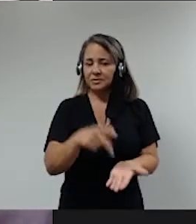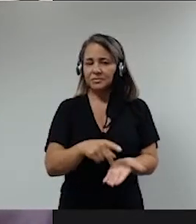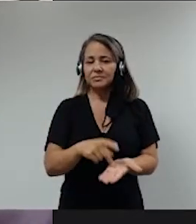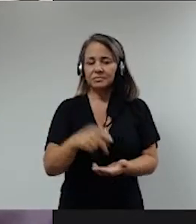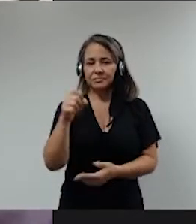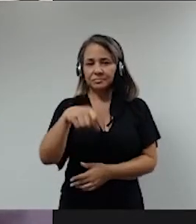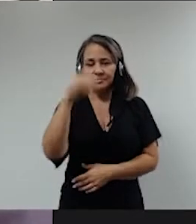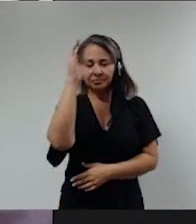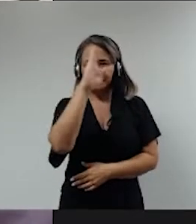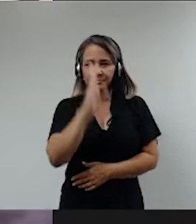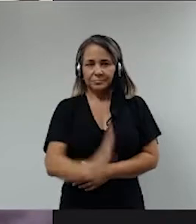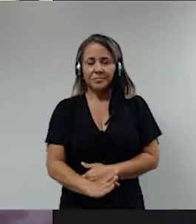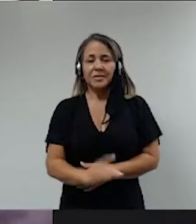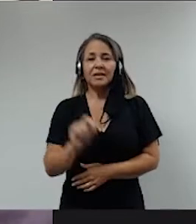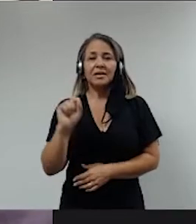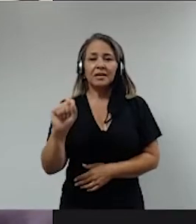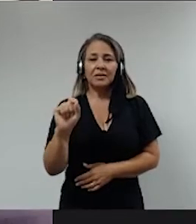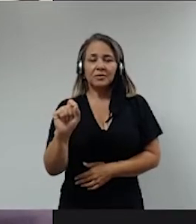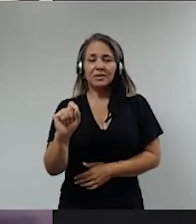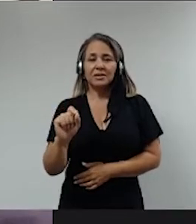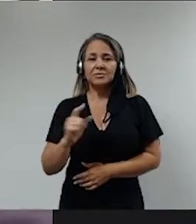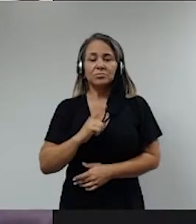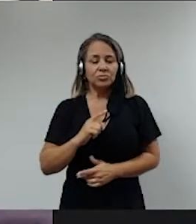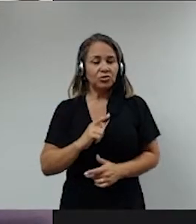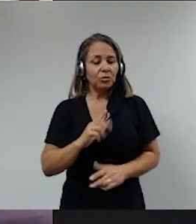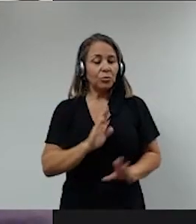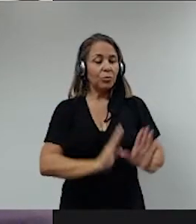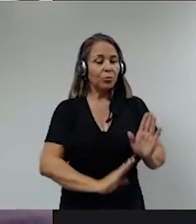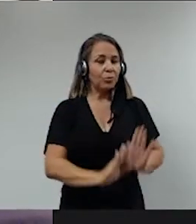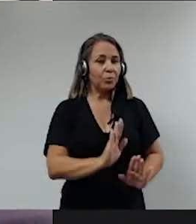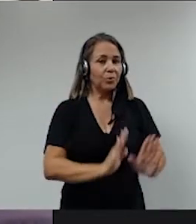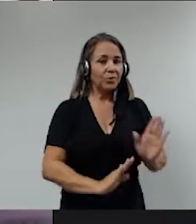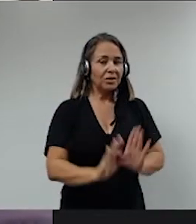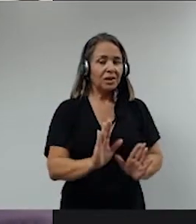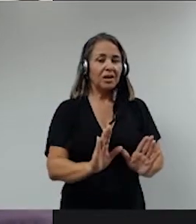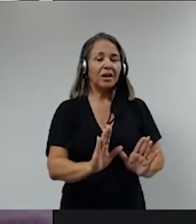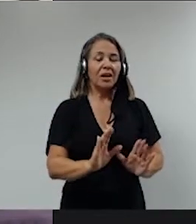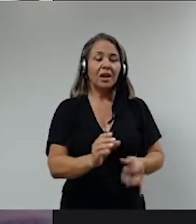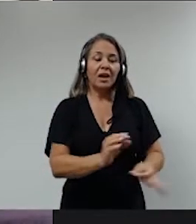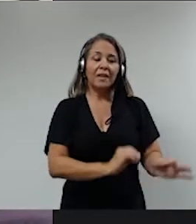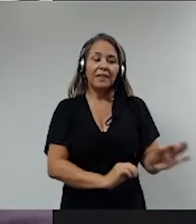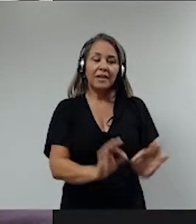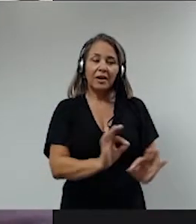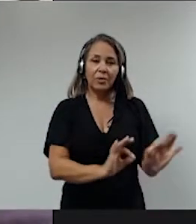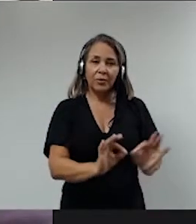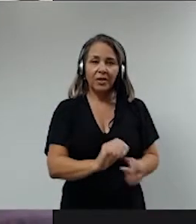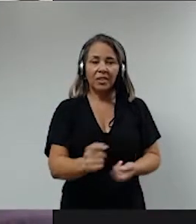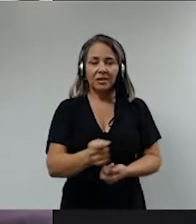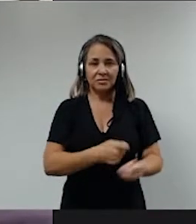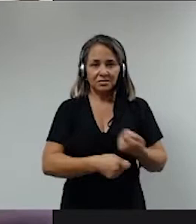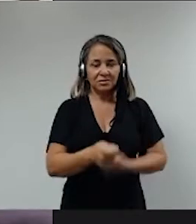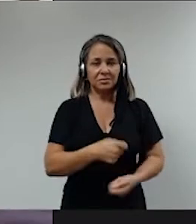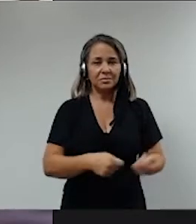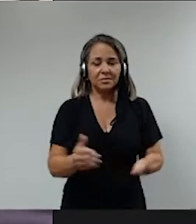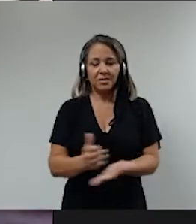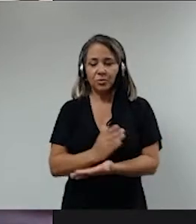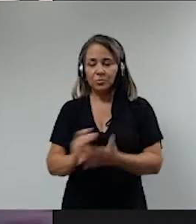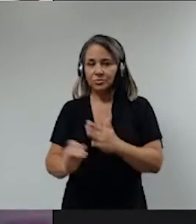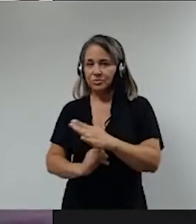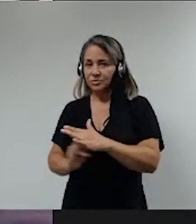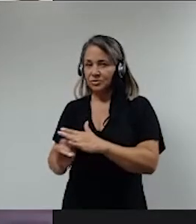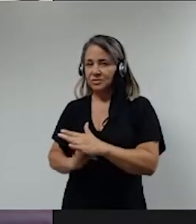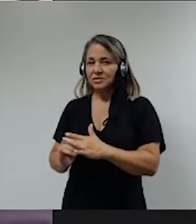Brasil, que é de tomar conta da ordem econômica, é um dos órgãos das instituições que toma conta